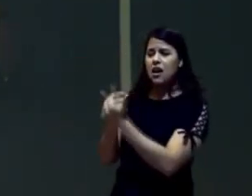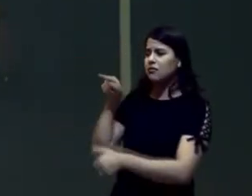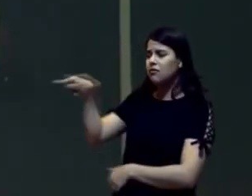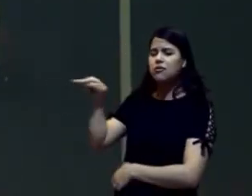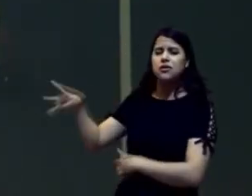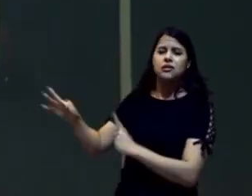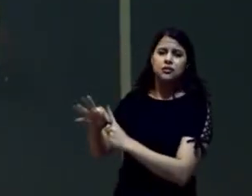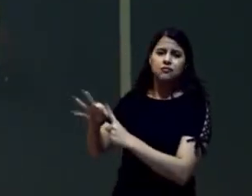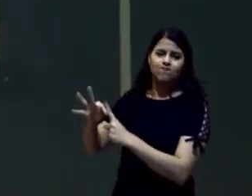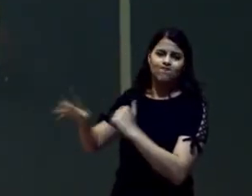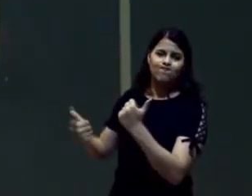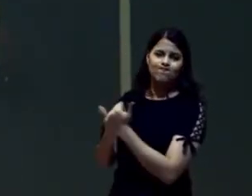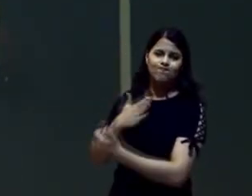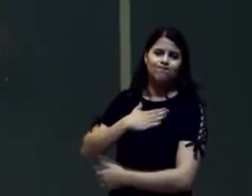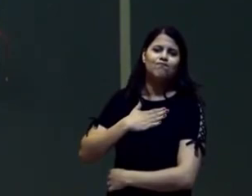você, Timóteo.